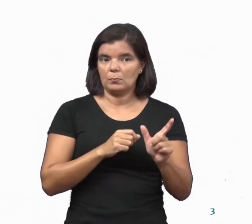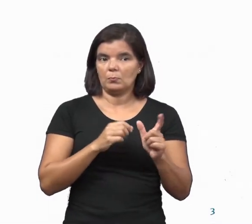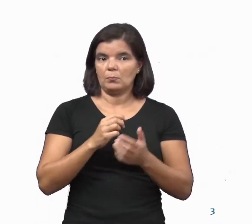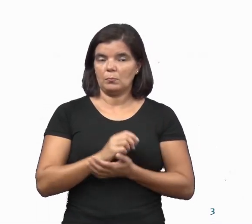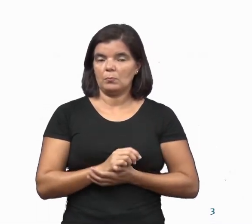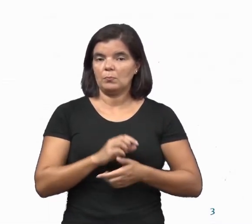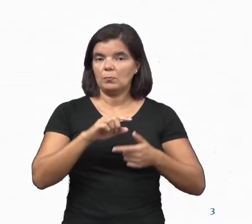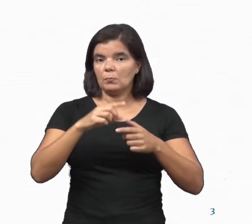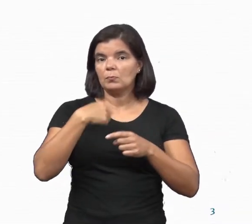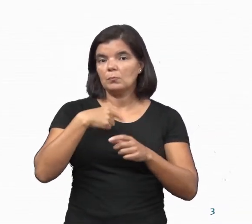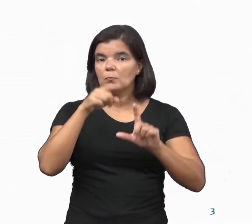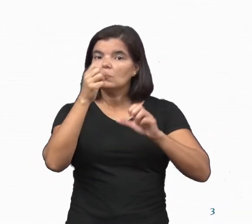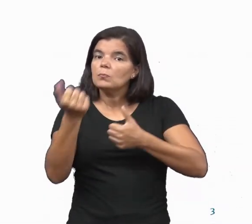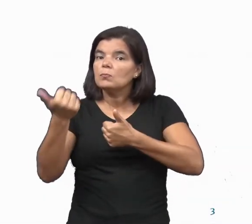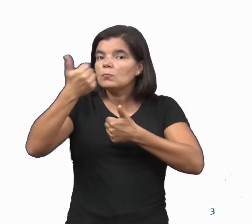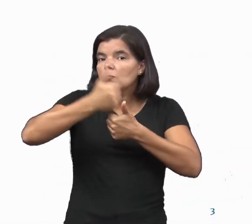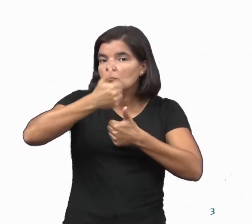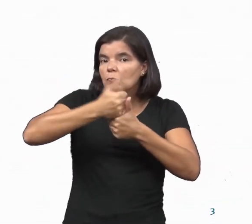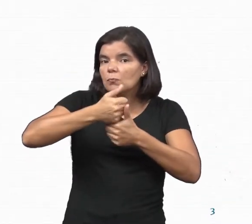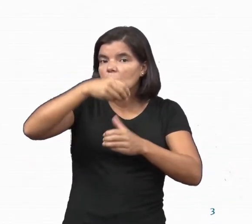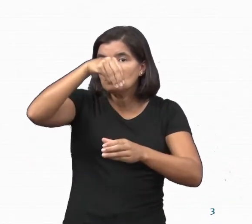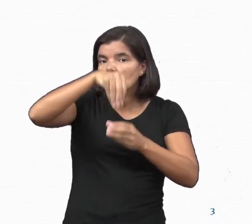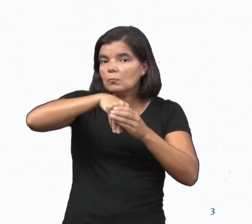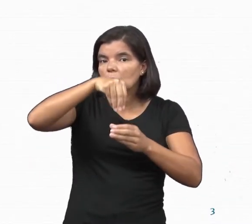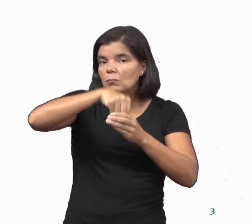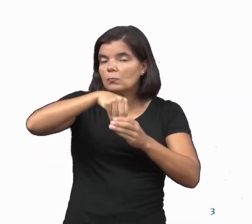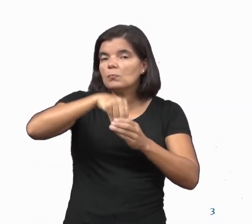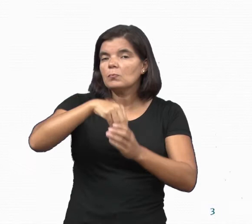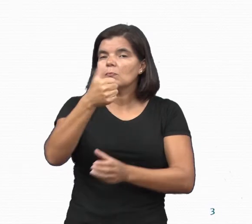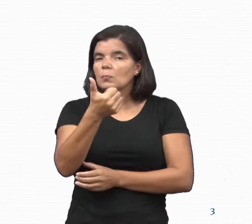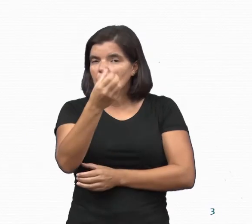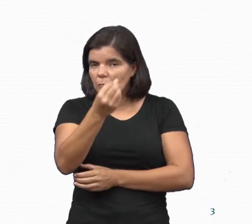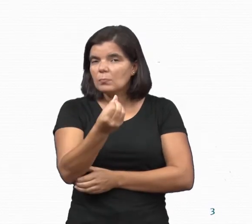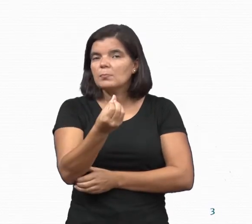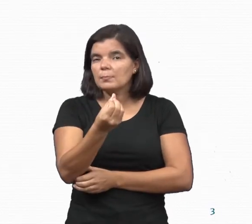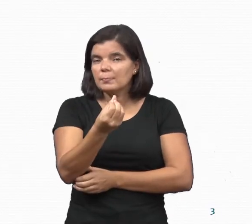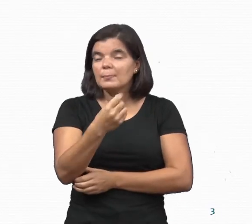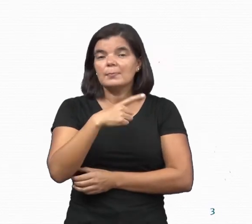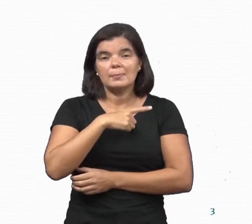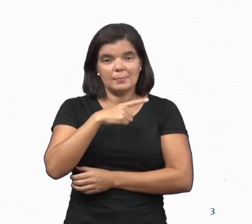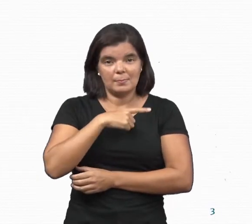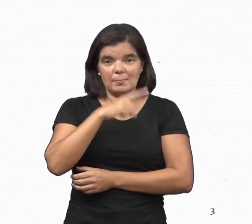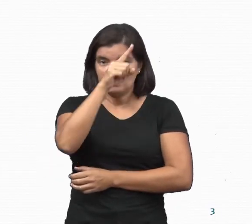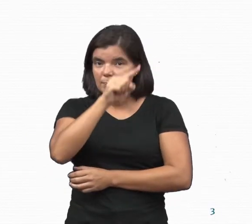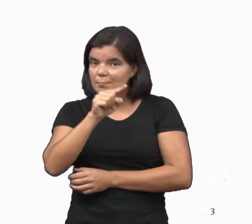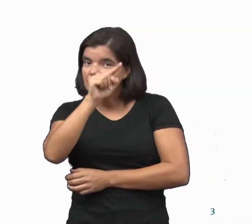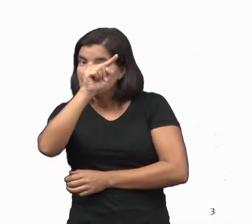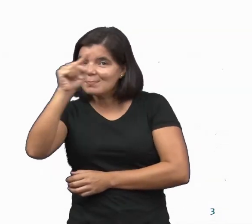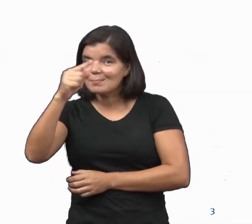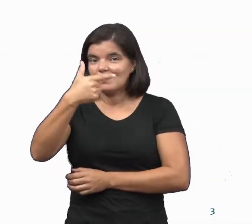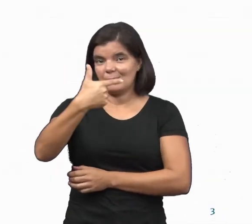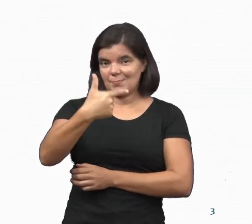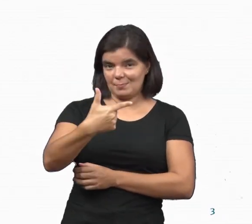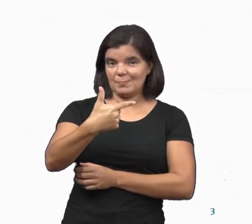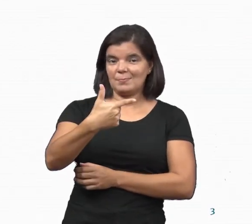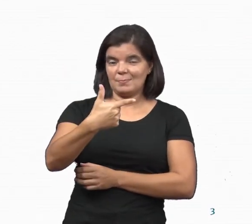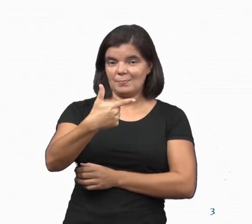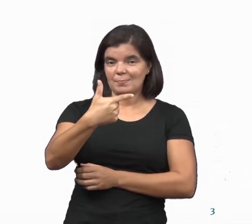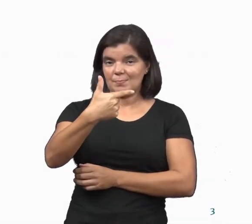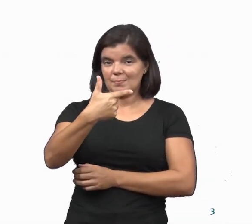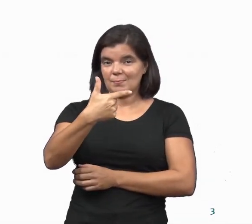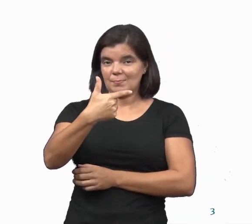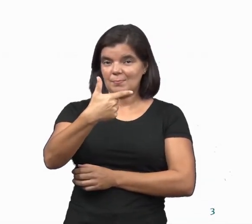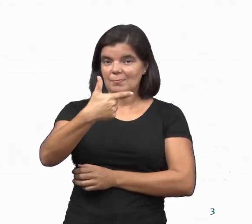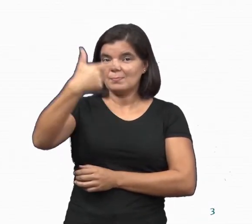quadrado e substituo dentro aonde o 16 está. Então, vai ficar raiz quadrada de 2 elevado